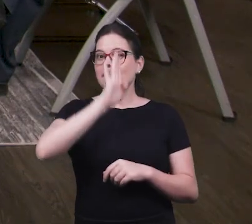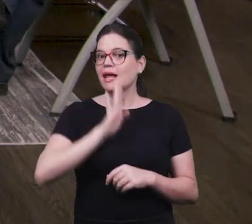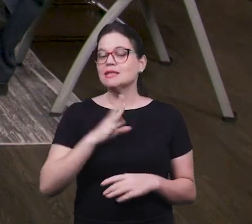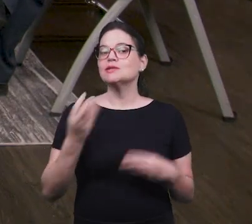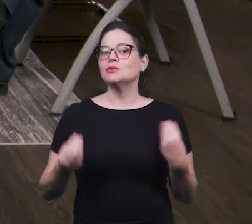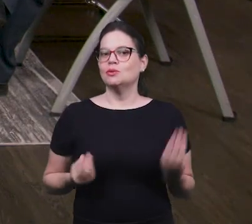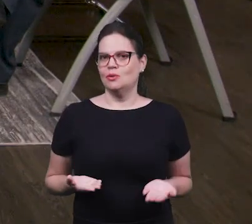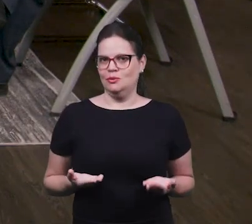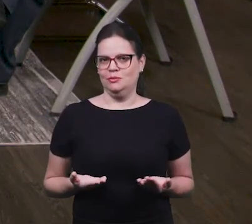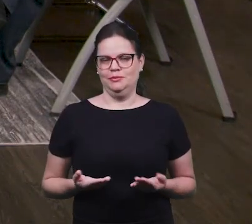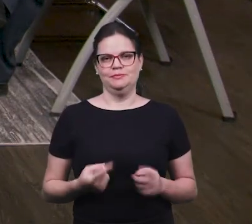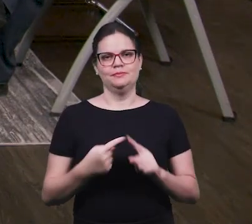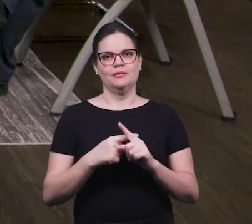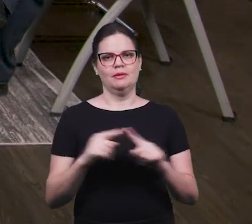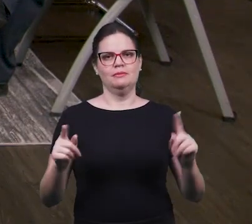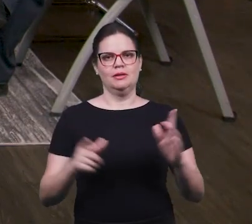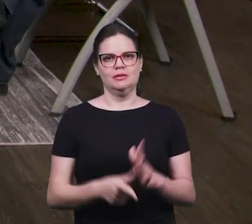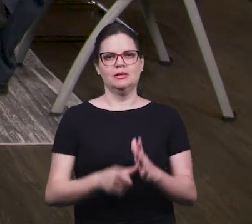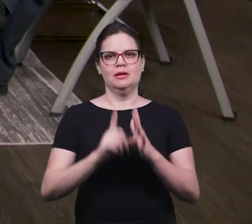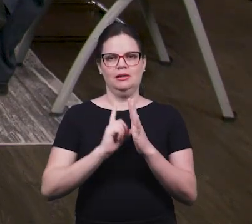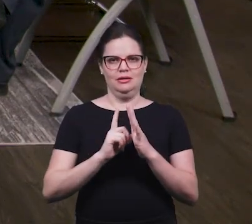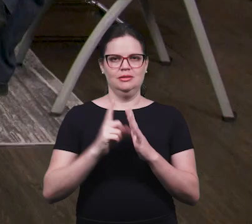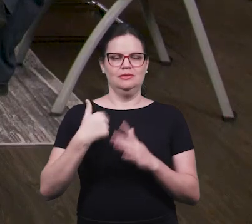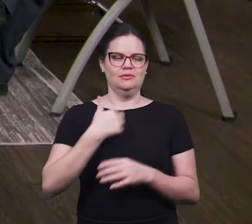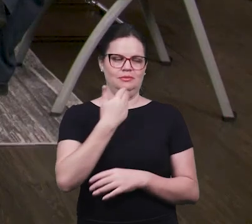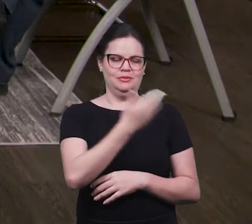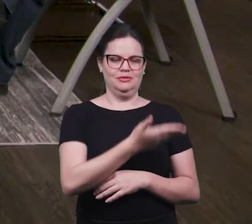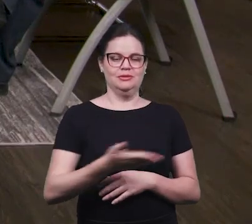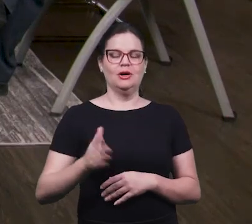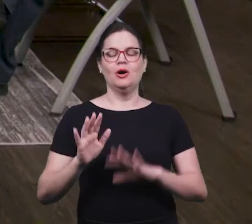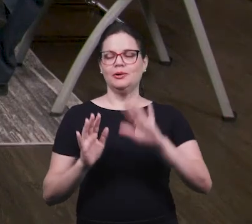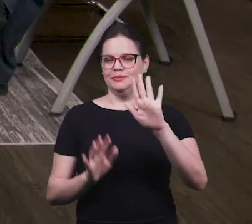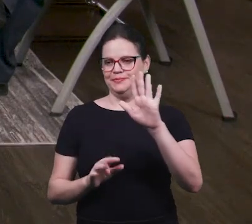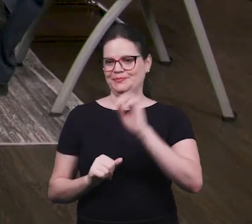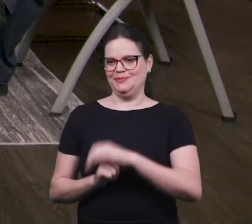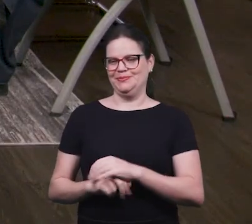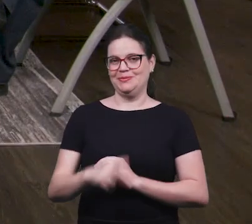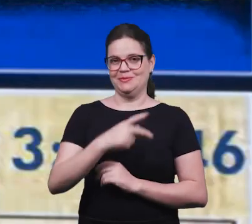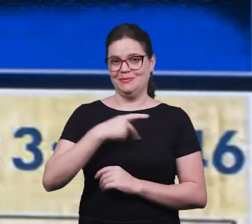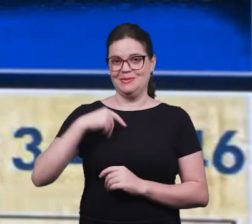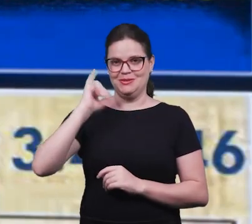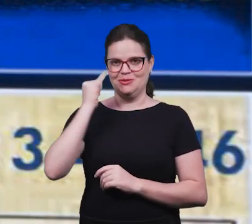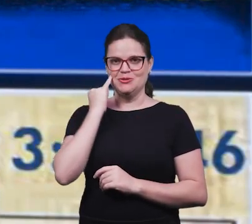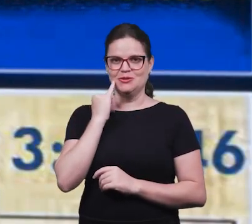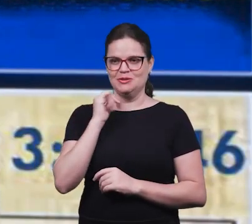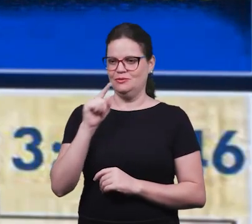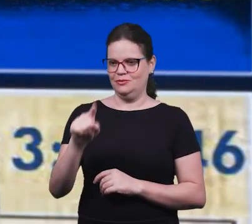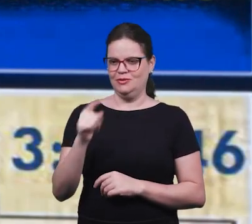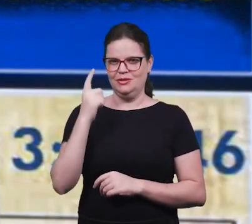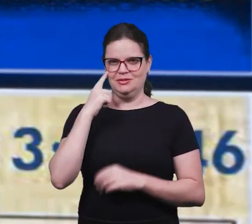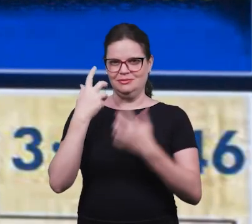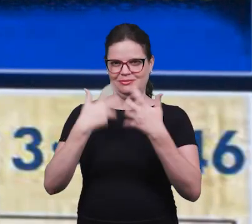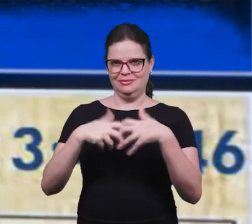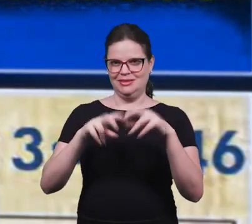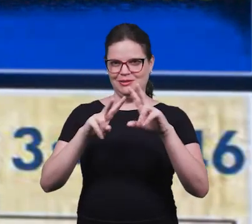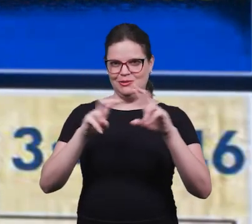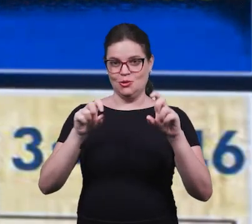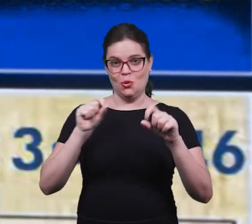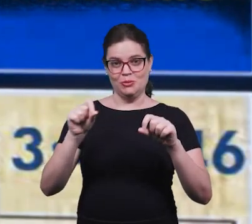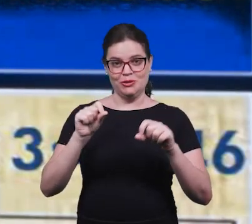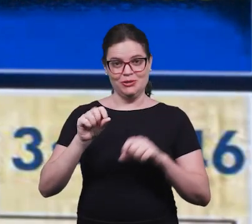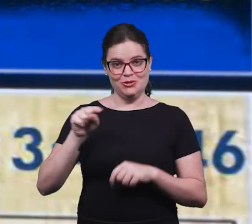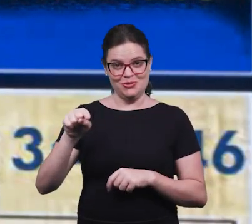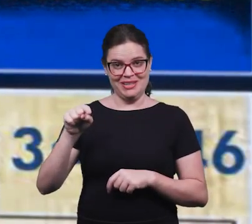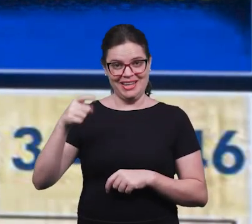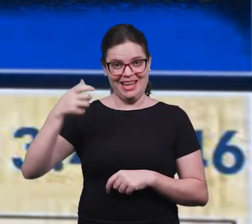o momento. Mas antes disso tem o Ian aí, né, falando. Não, olha só, essa reflexão que você assistiu agora, só ela